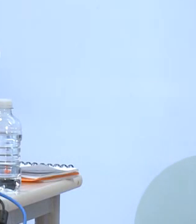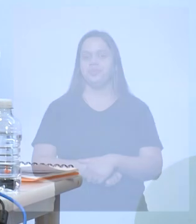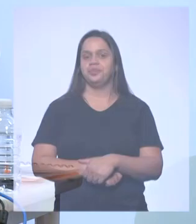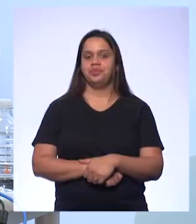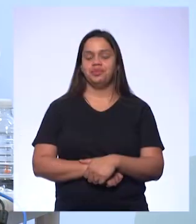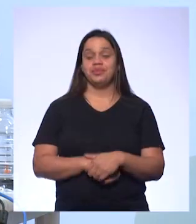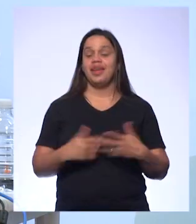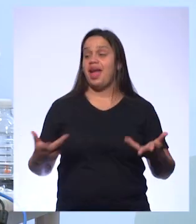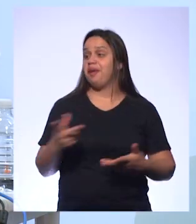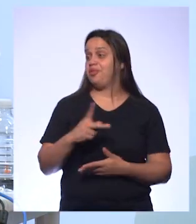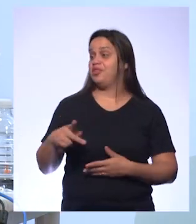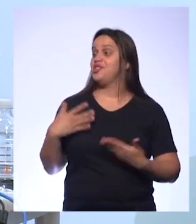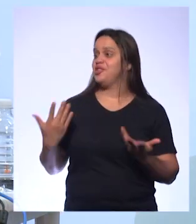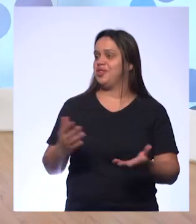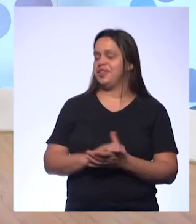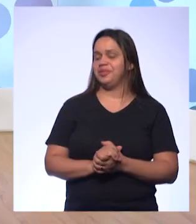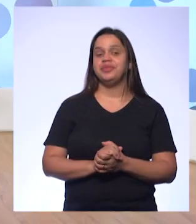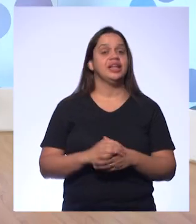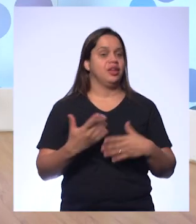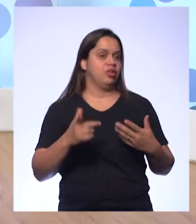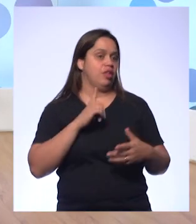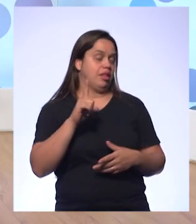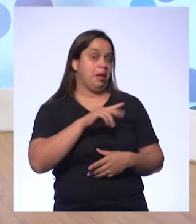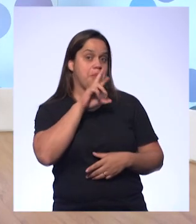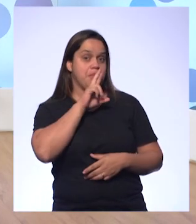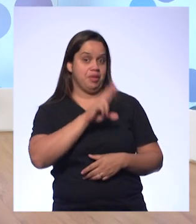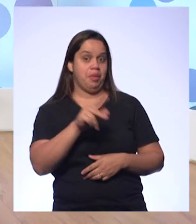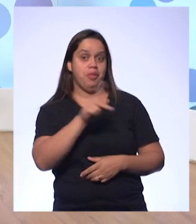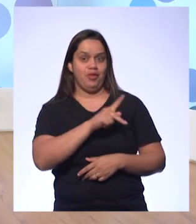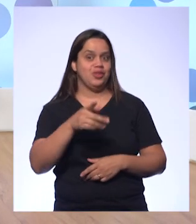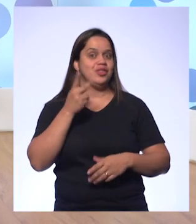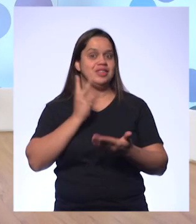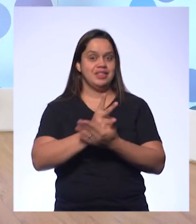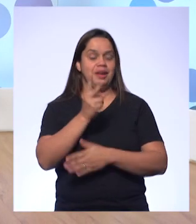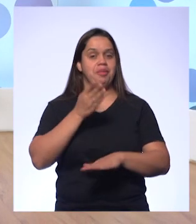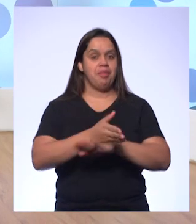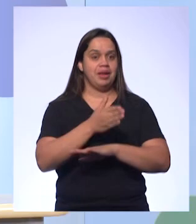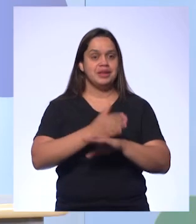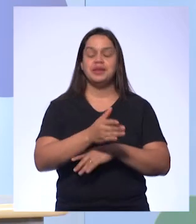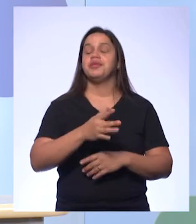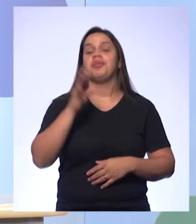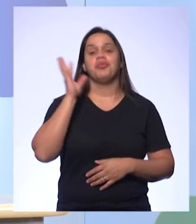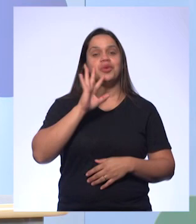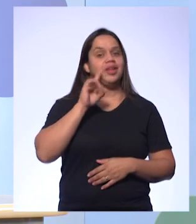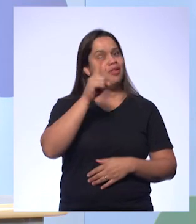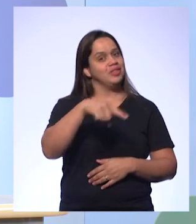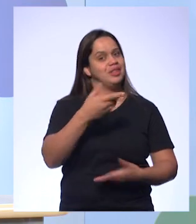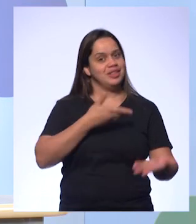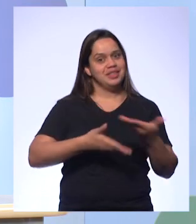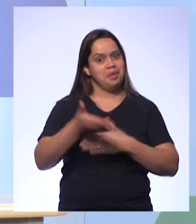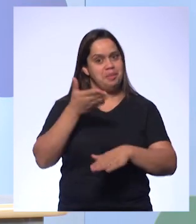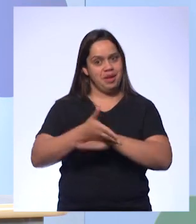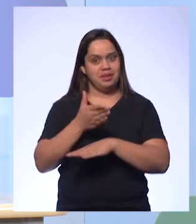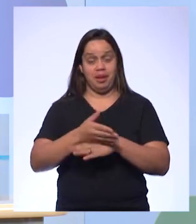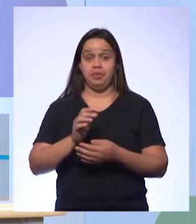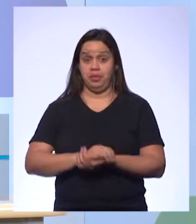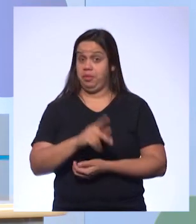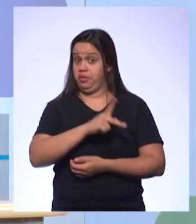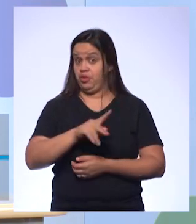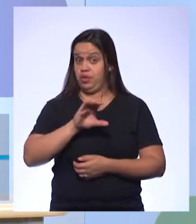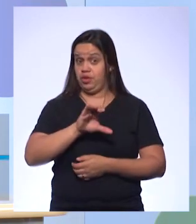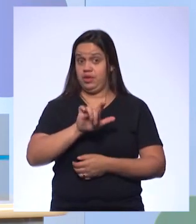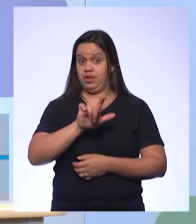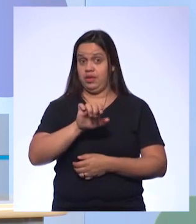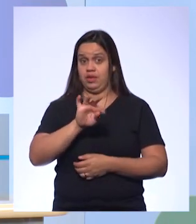E aí, Mônica? Olha, a gente tem os professores que sempre participam. Professores, é muito legal a interação de vocês. A professora